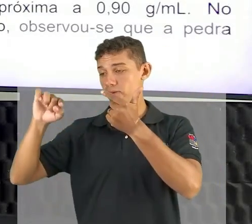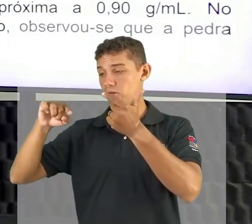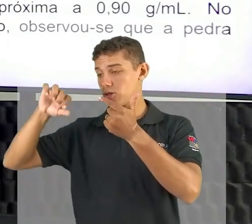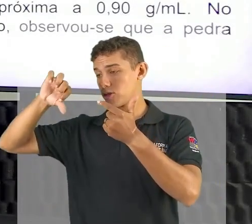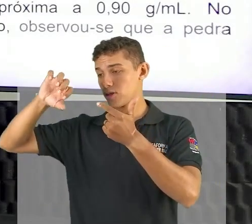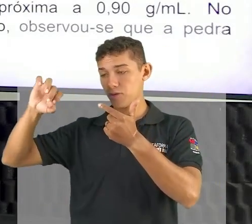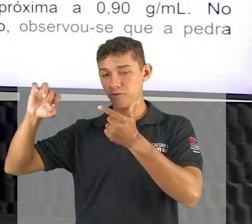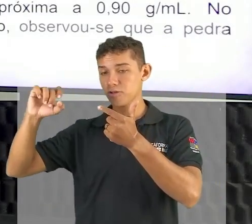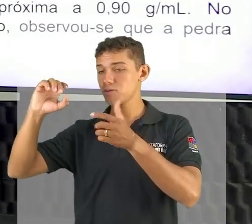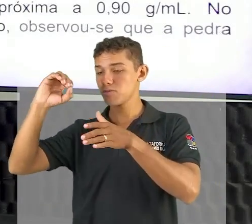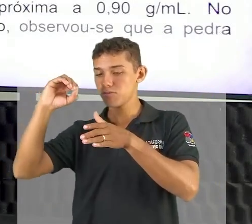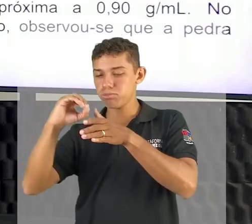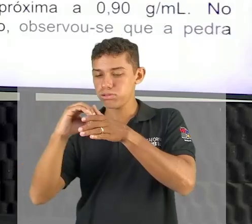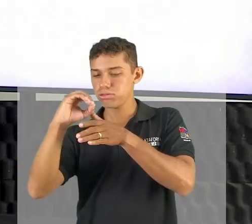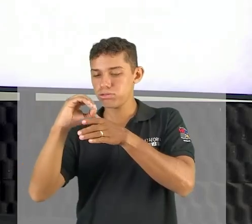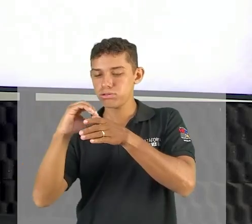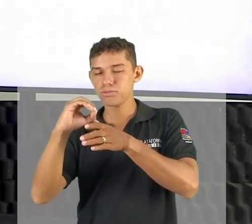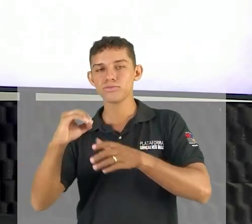Tá certo?